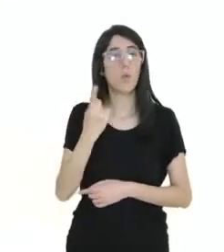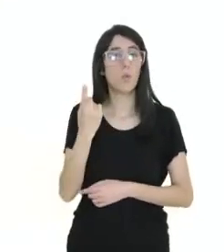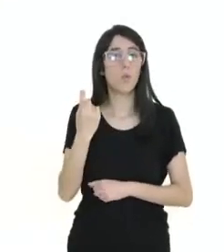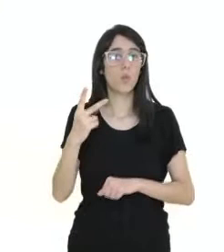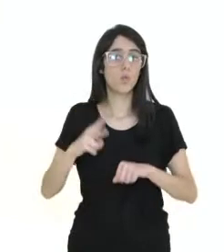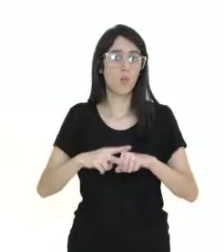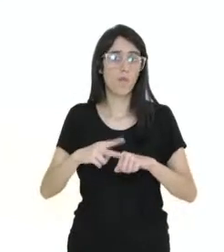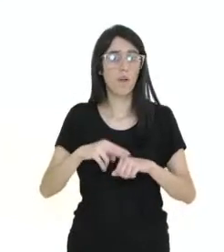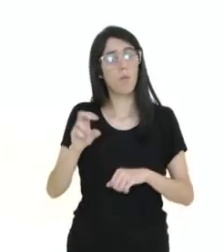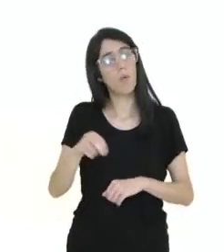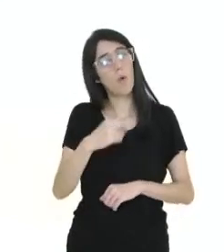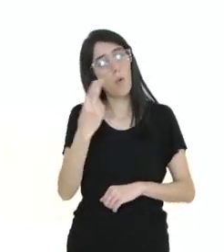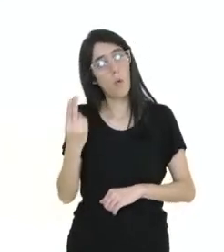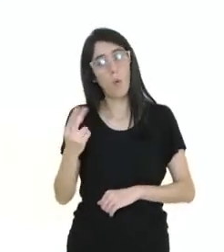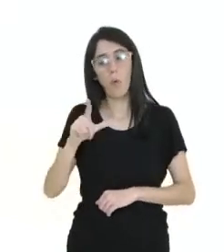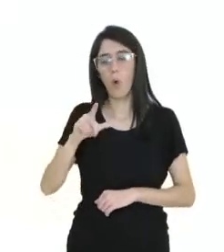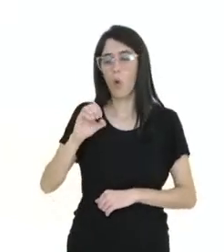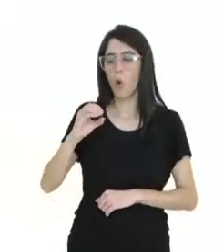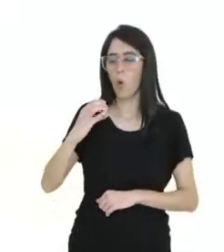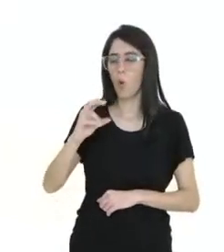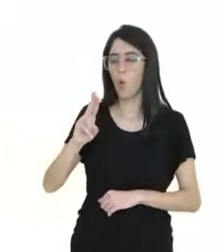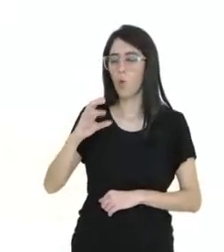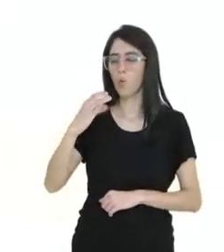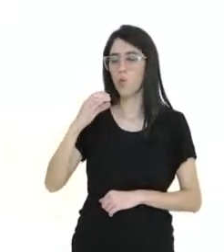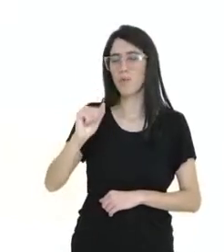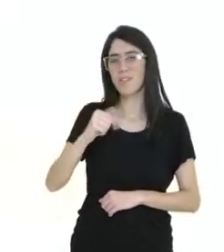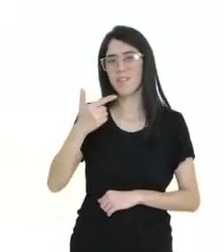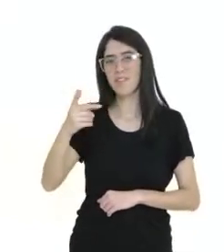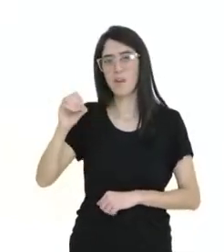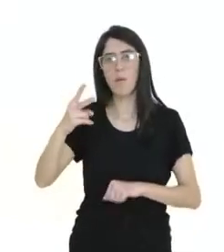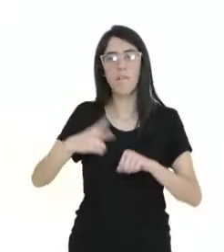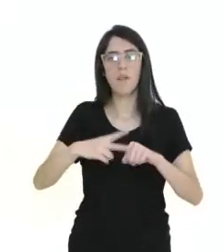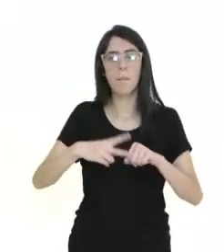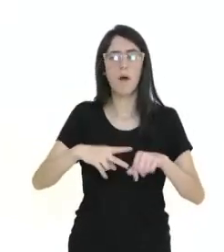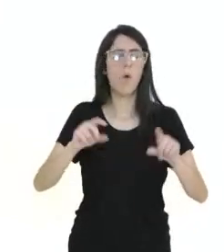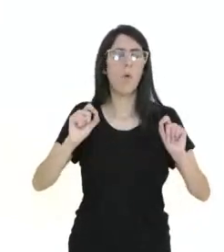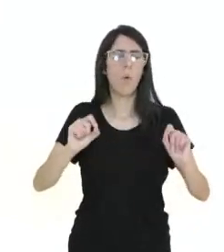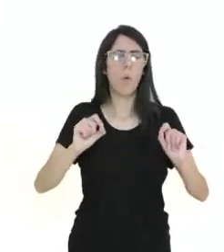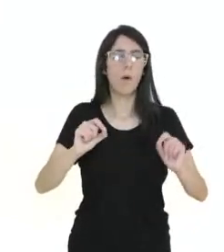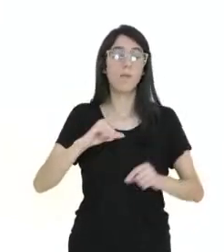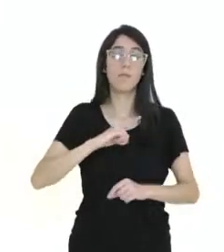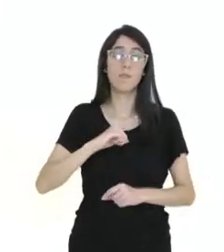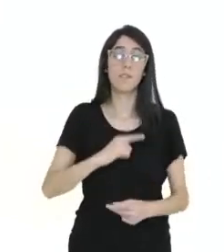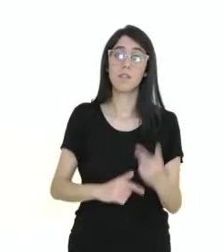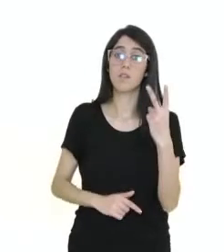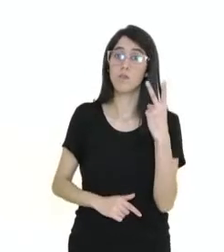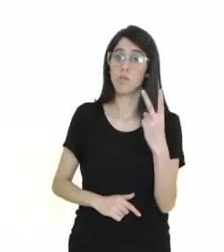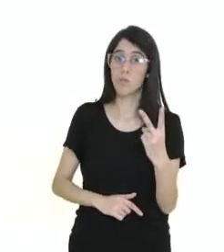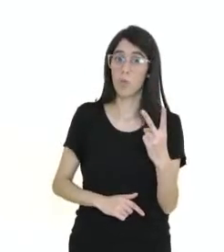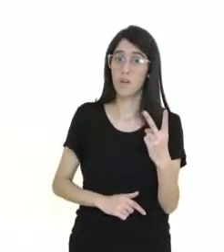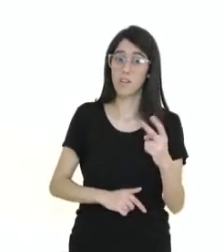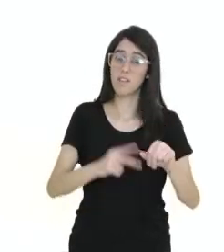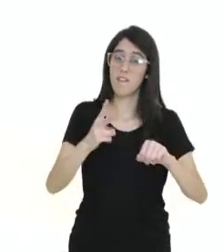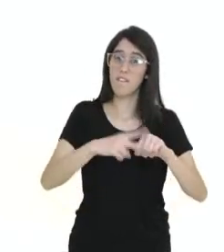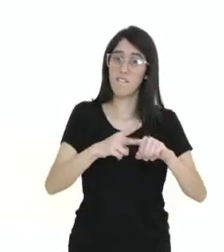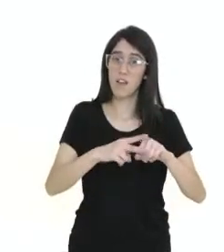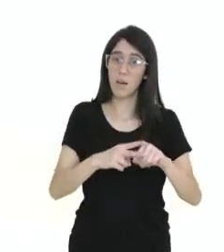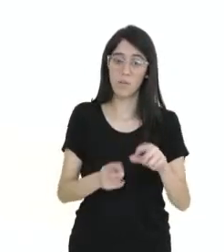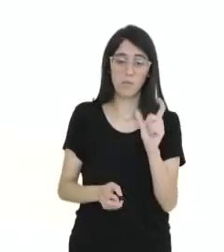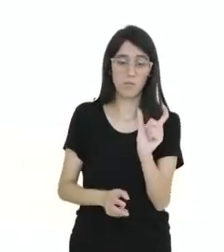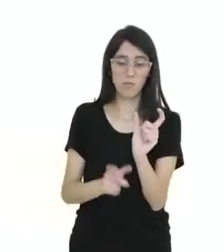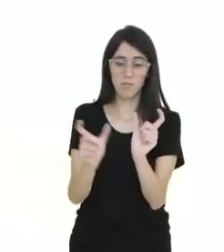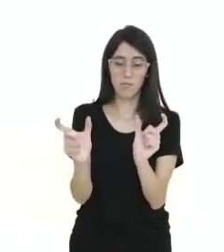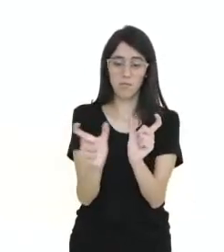locução verbal. Lembrando que a locução verbal é quando eu tenho 2 verbos, um ao lado do